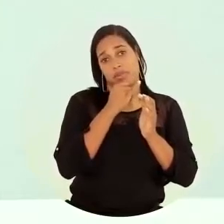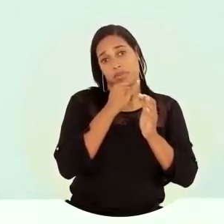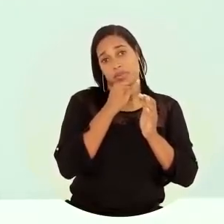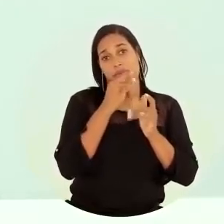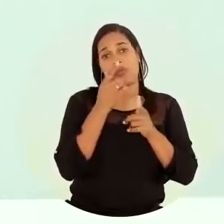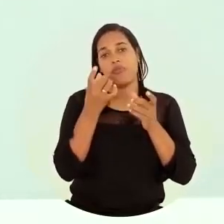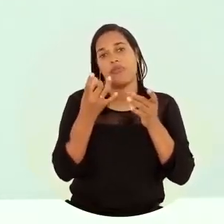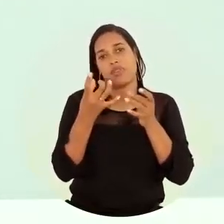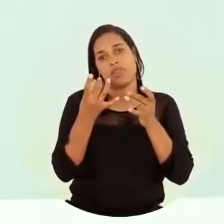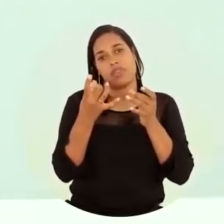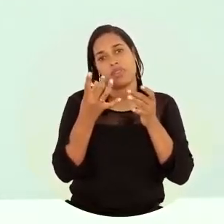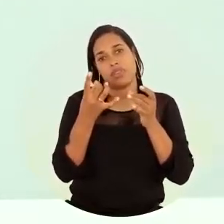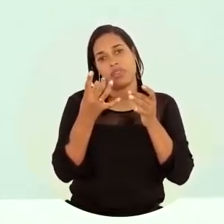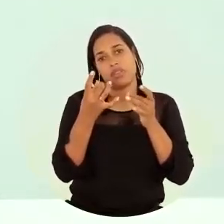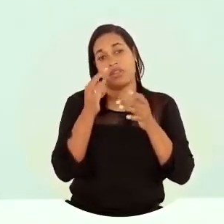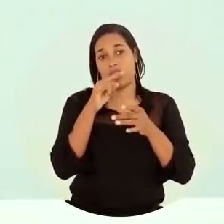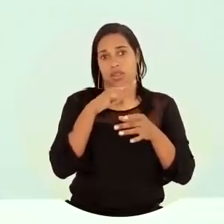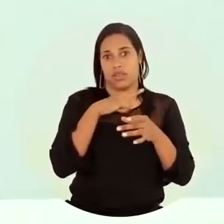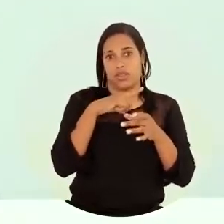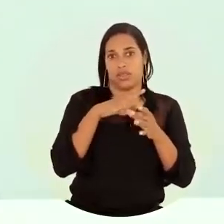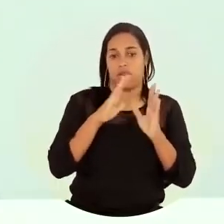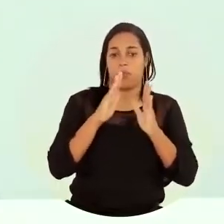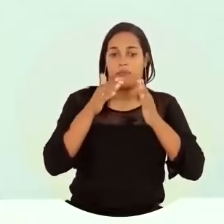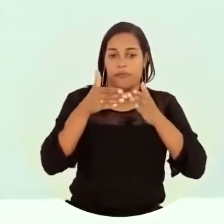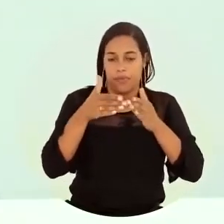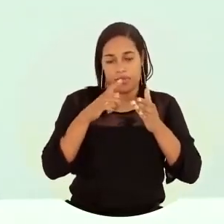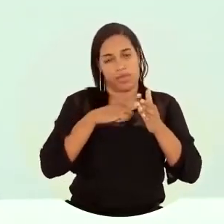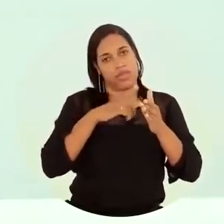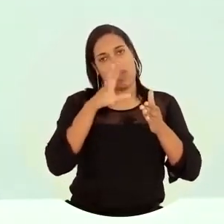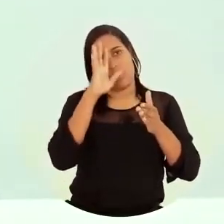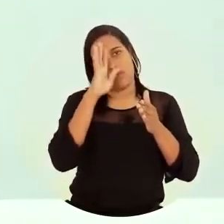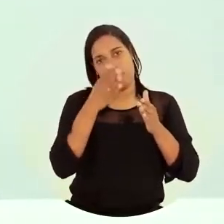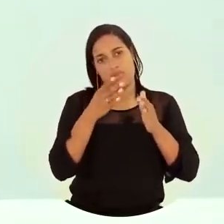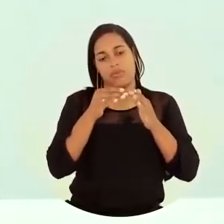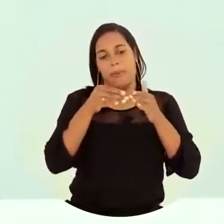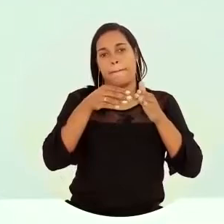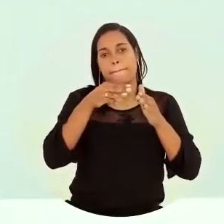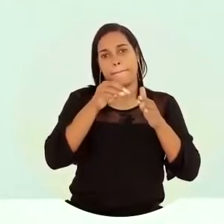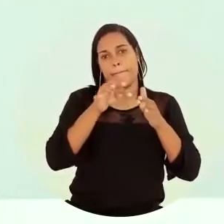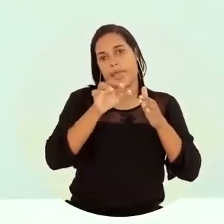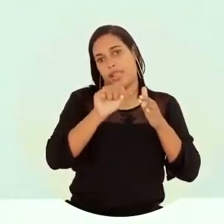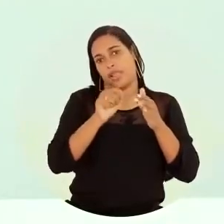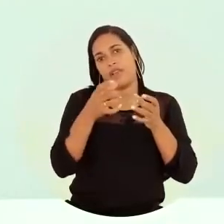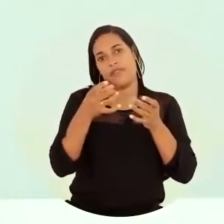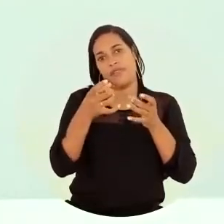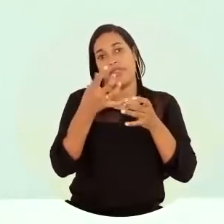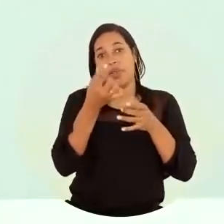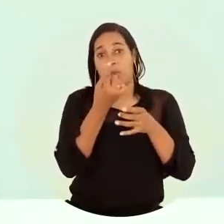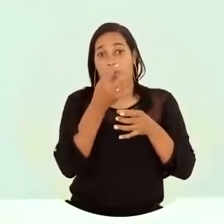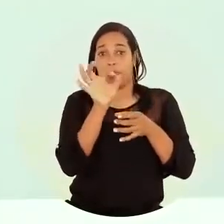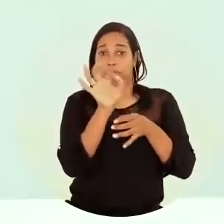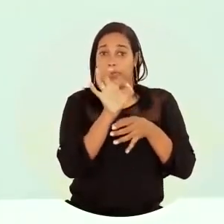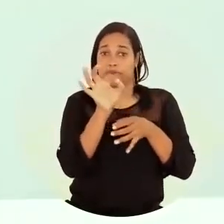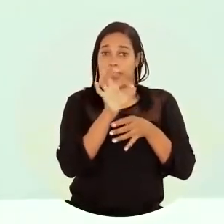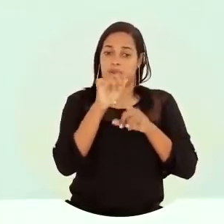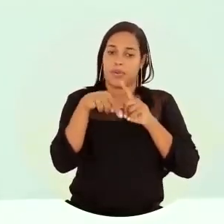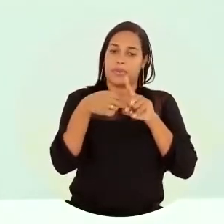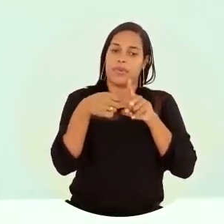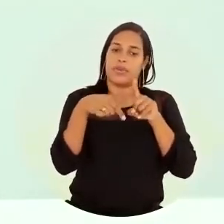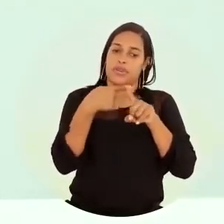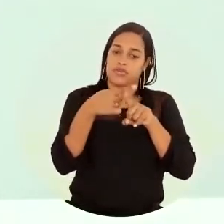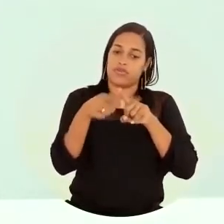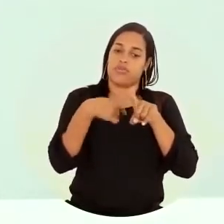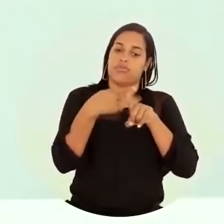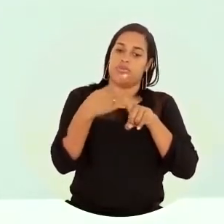todo mês. É uma meta aliada ao objetivo de cumprir as vendas. E aí ela vai frequentemente avaliar se essa